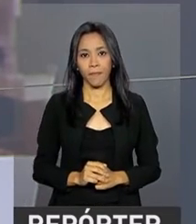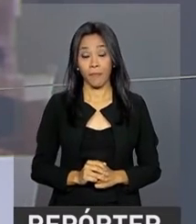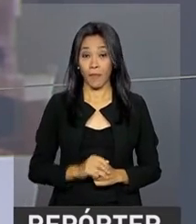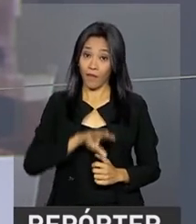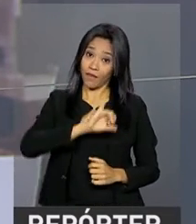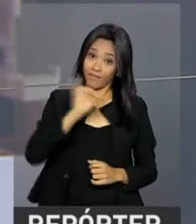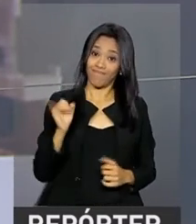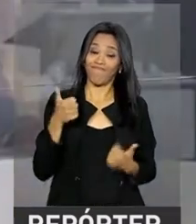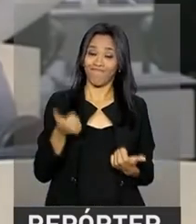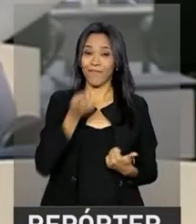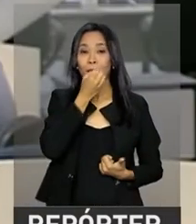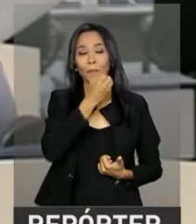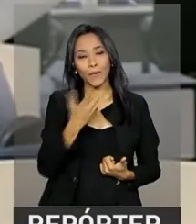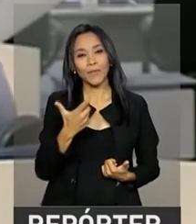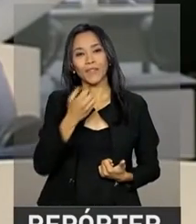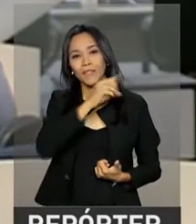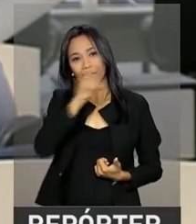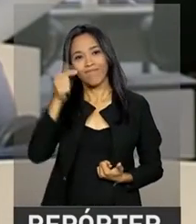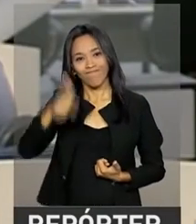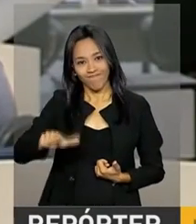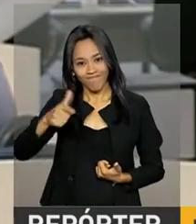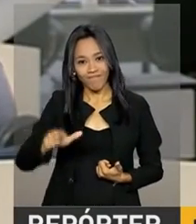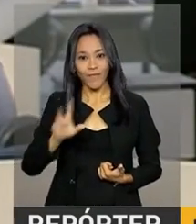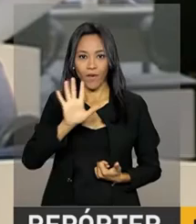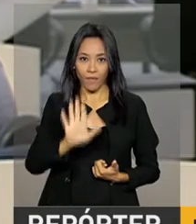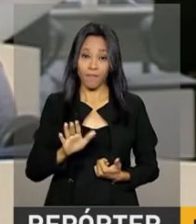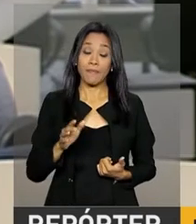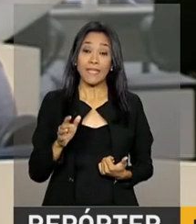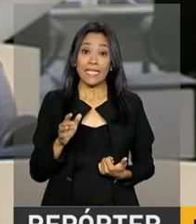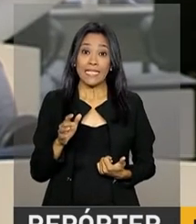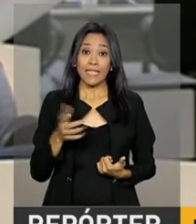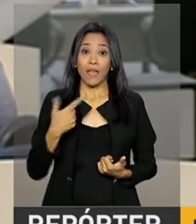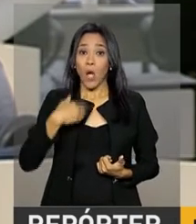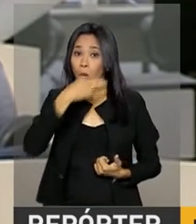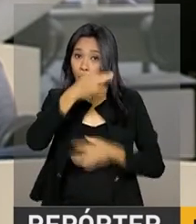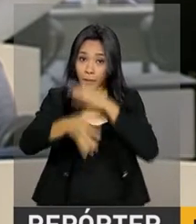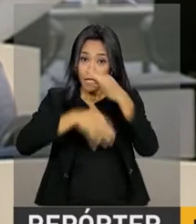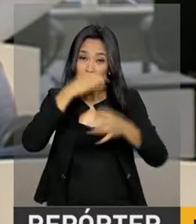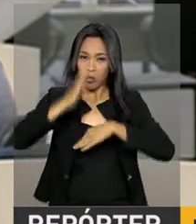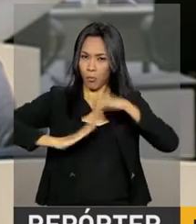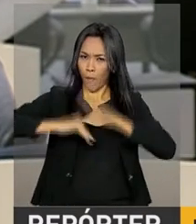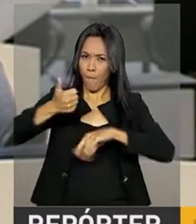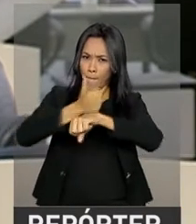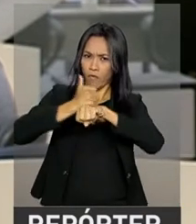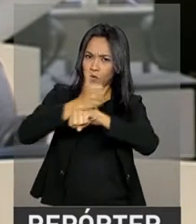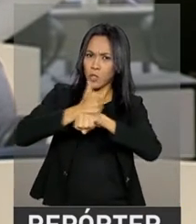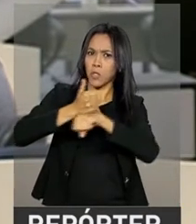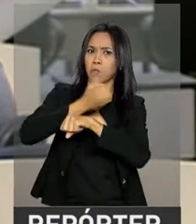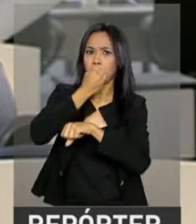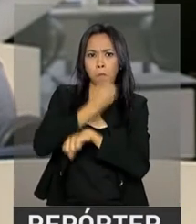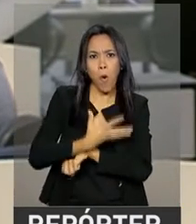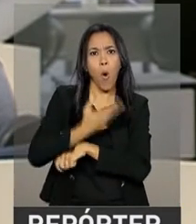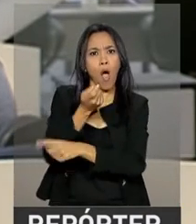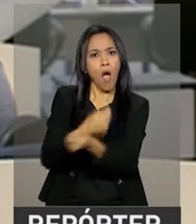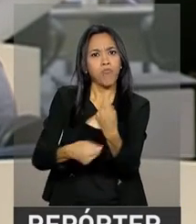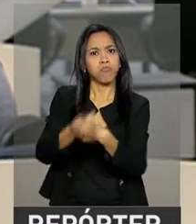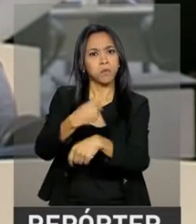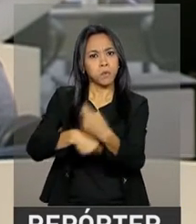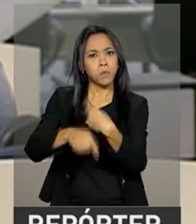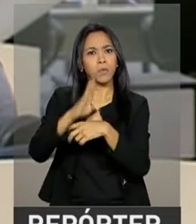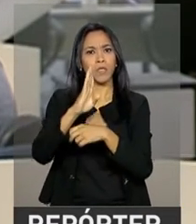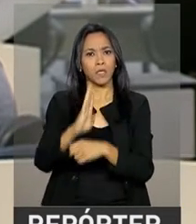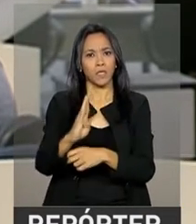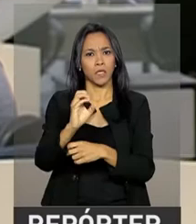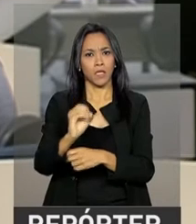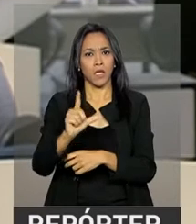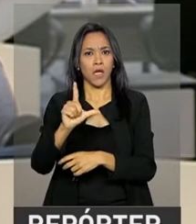Olá, Leandro. Bom dia mais uma vez. Olha só, na opinião de analistas do mercado financeiro, esse bom momento dos negócios na Bolsa de Valores